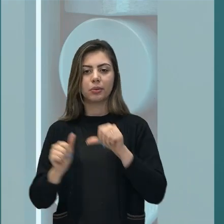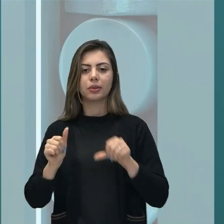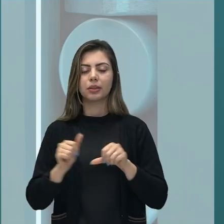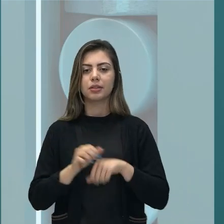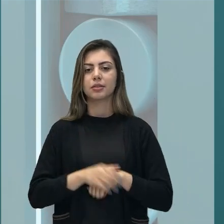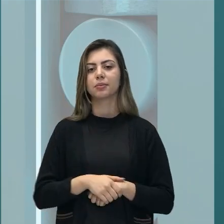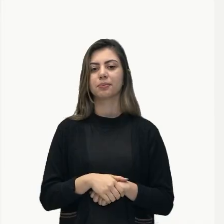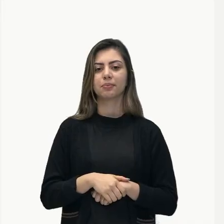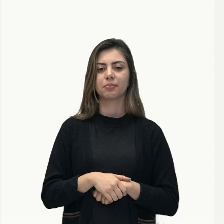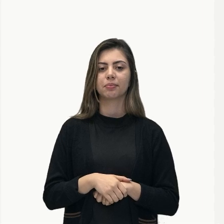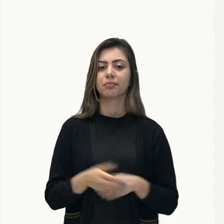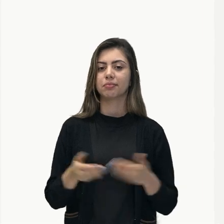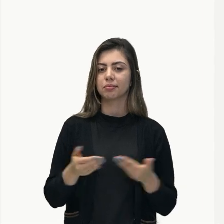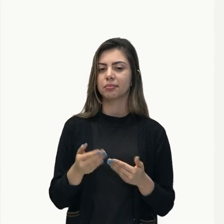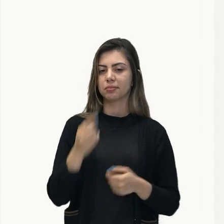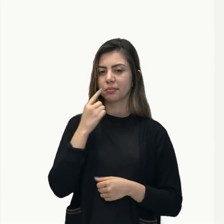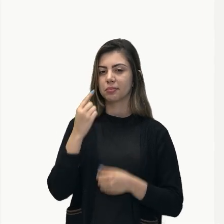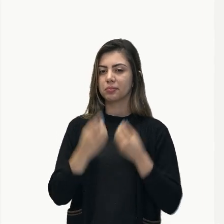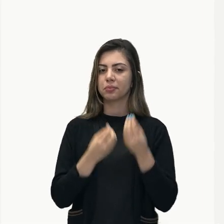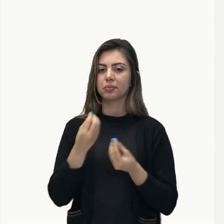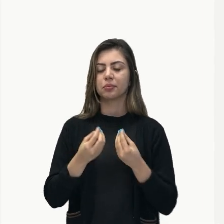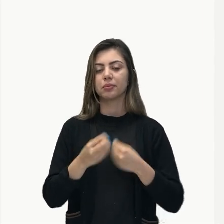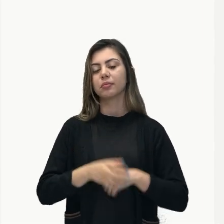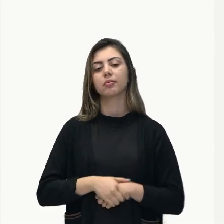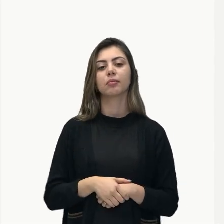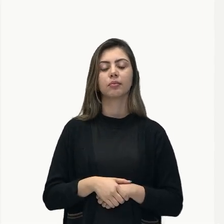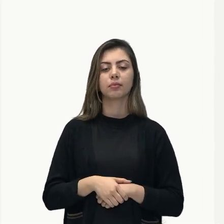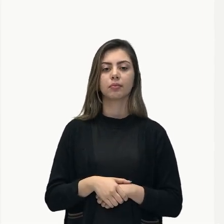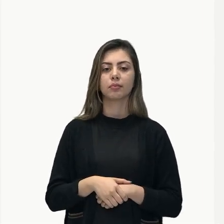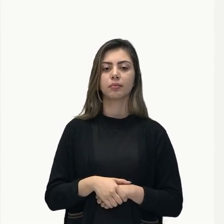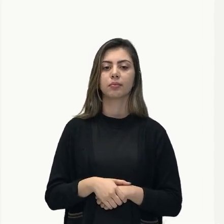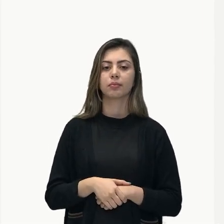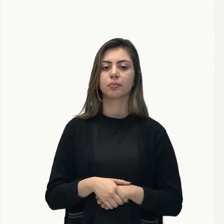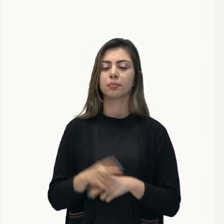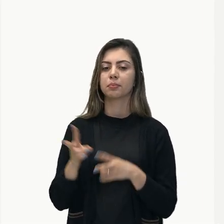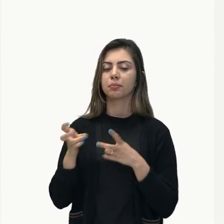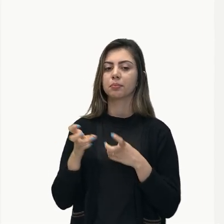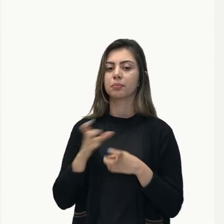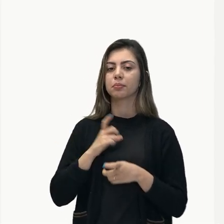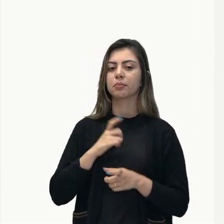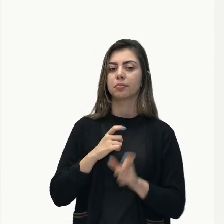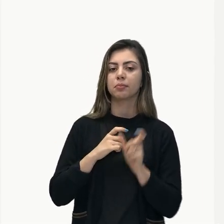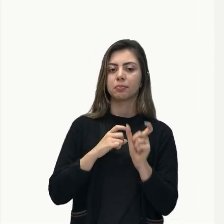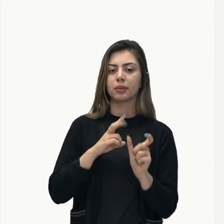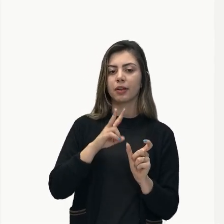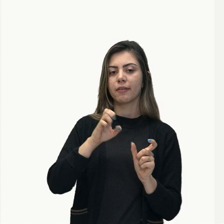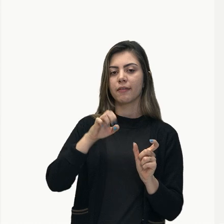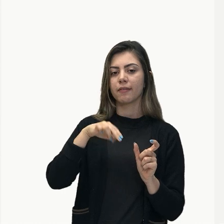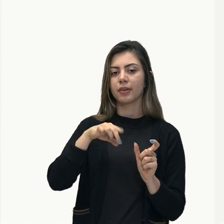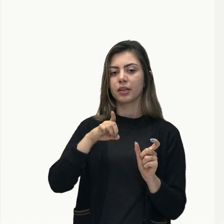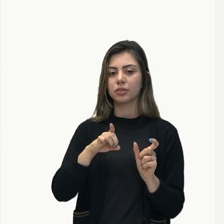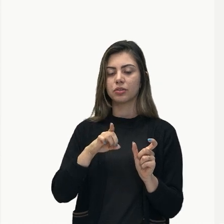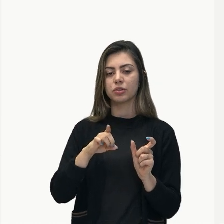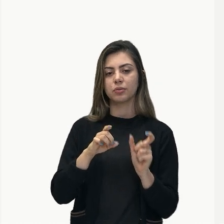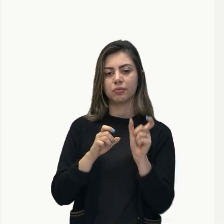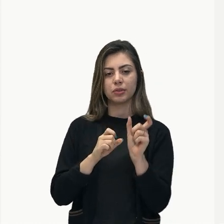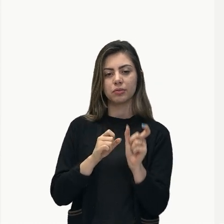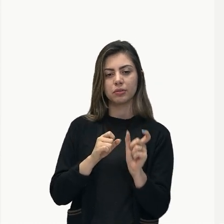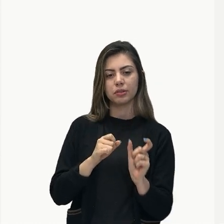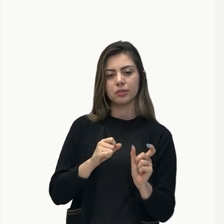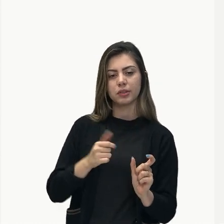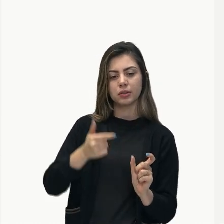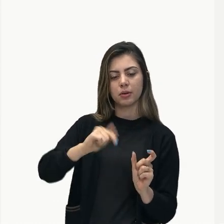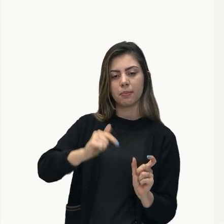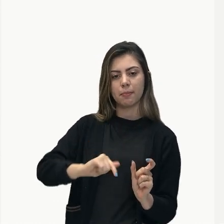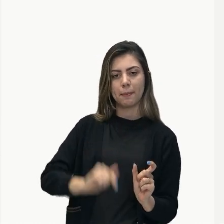vendia. Vamos conjugar comigo aqui. Eu vendia, olha aqui a raiz, ó, não muda em nada, né? Eu vendia, vendias, não muda